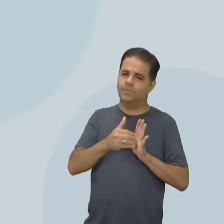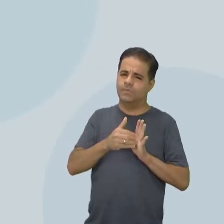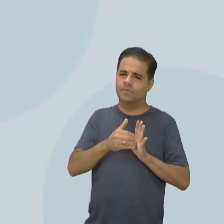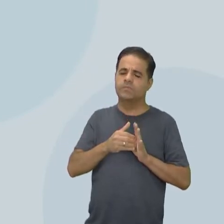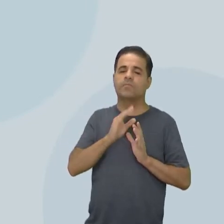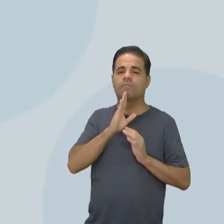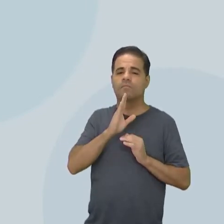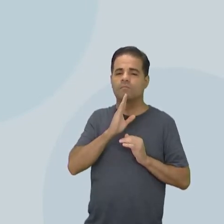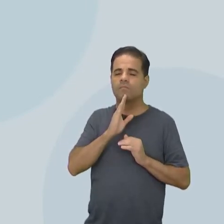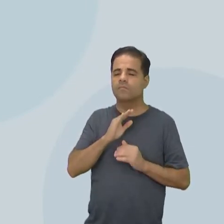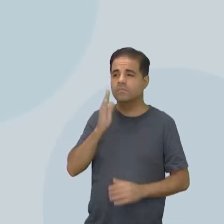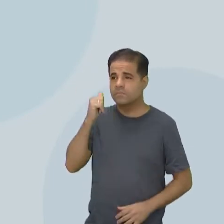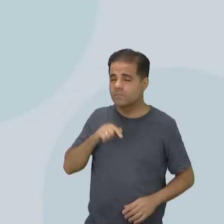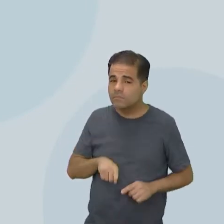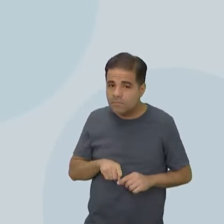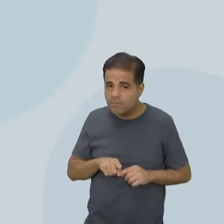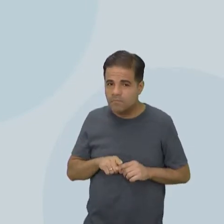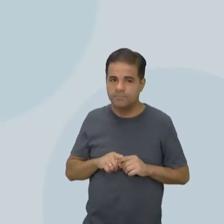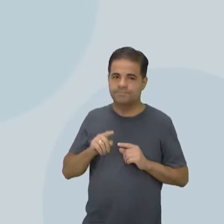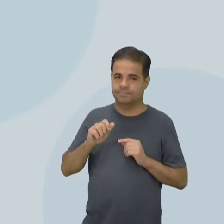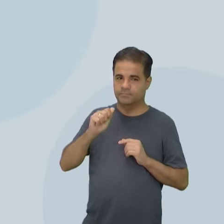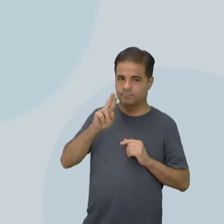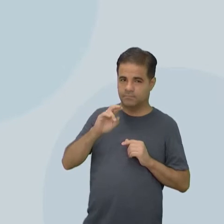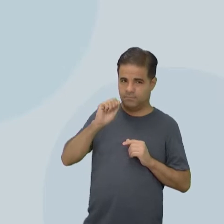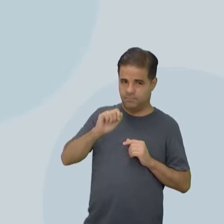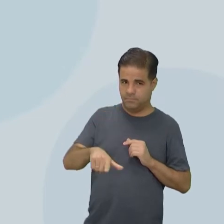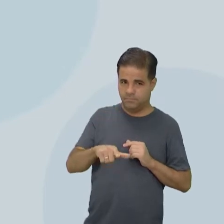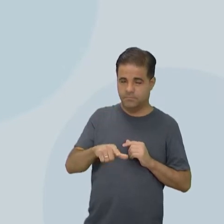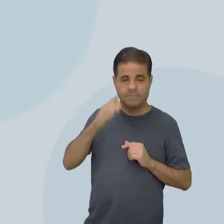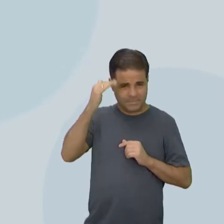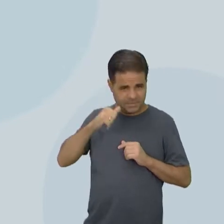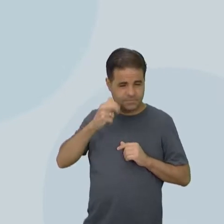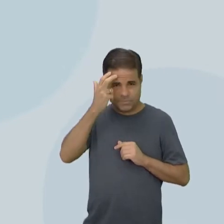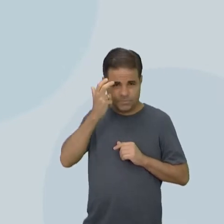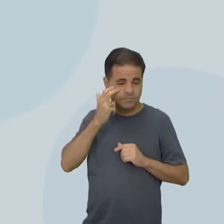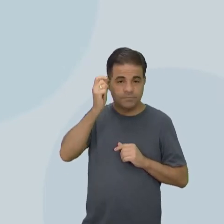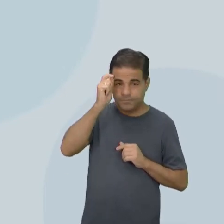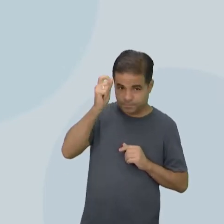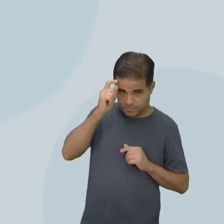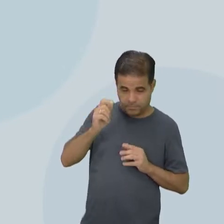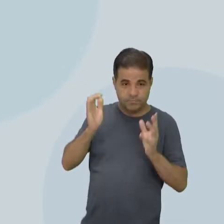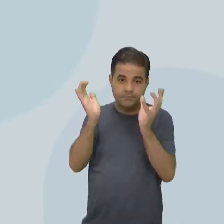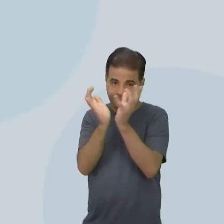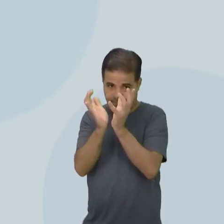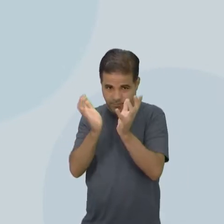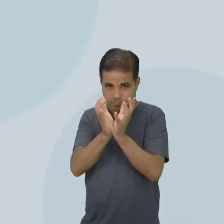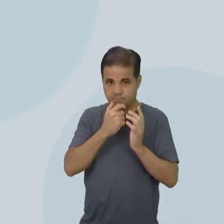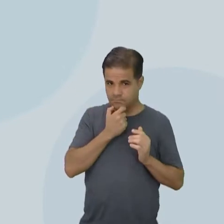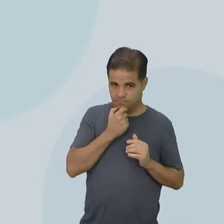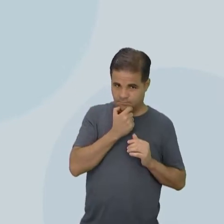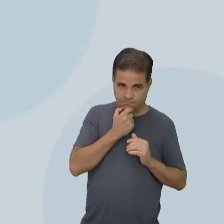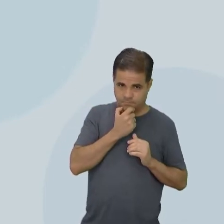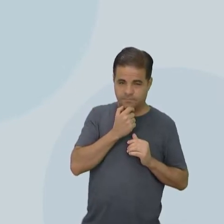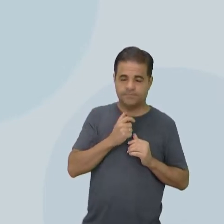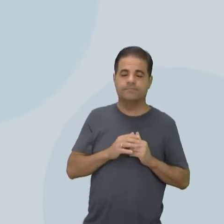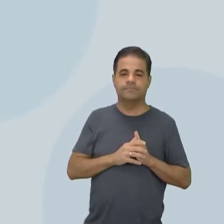parece português, fala que não. Arsenal, lembra, cultura? É um time inglês.